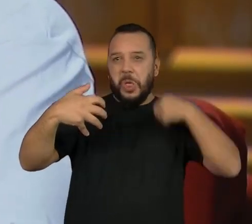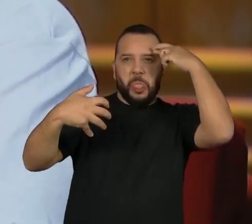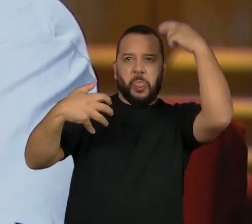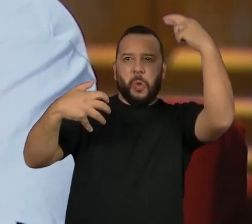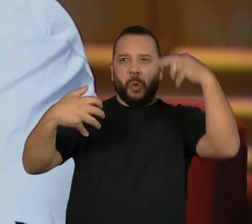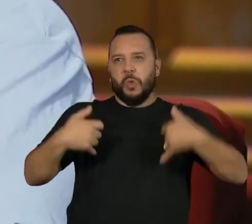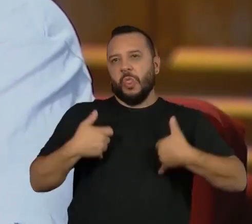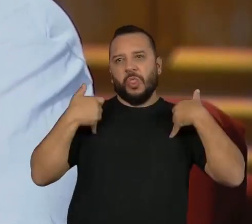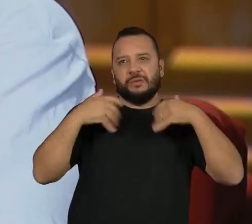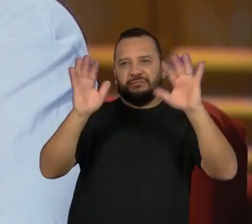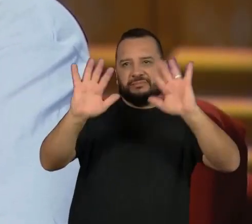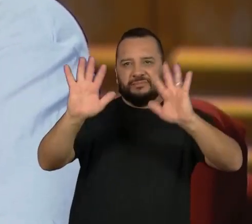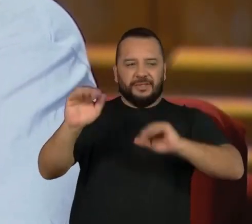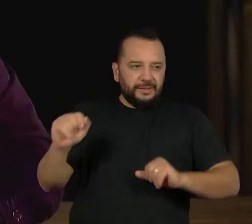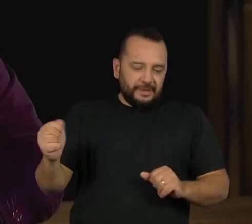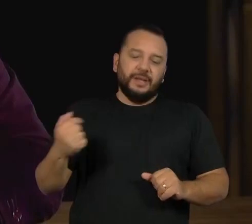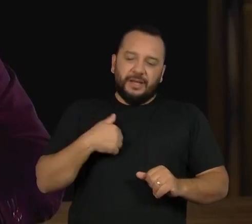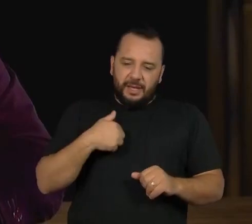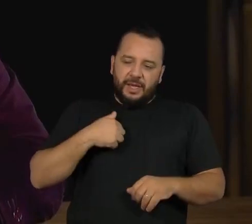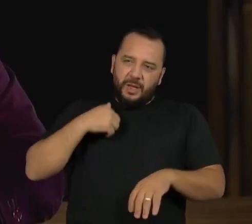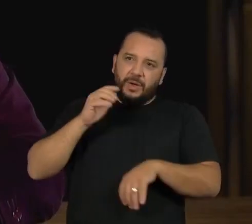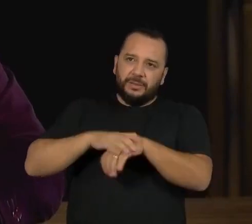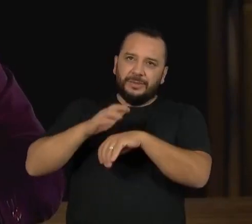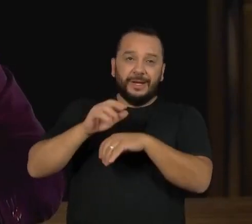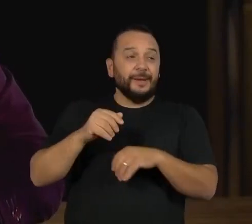esse ego essa parada de de me sentir super programa que chama provou o